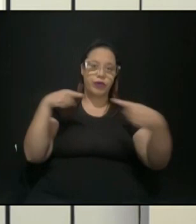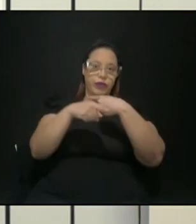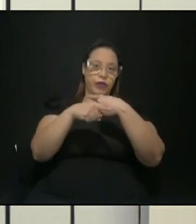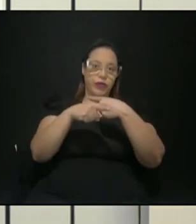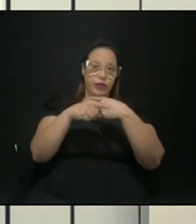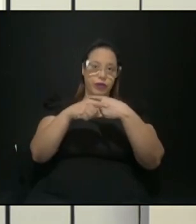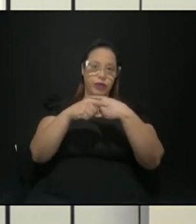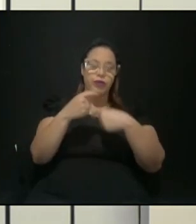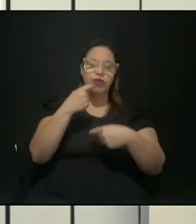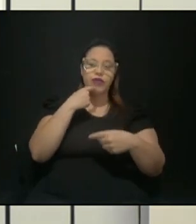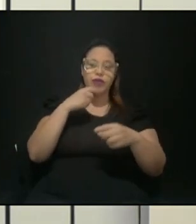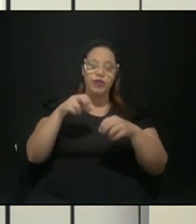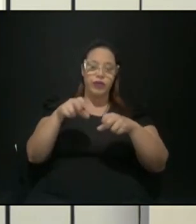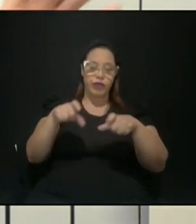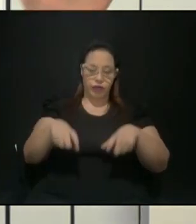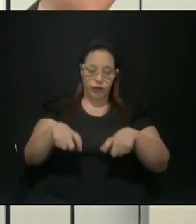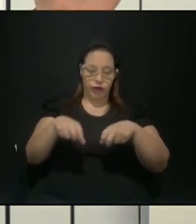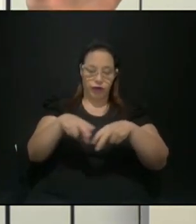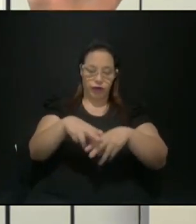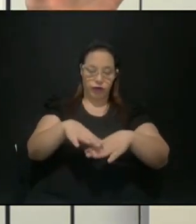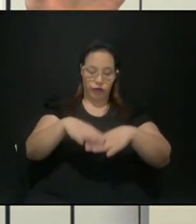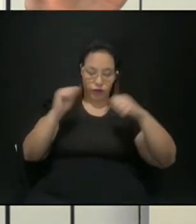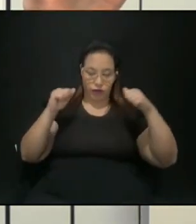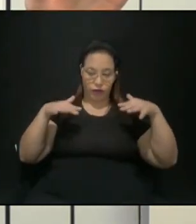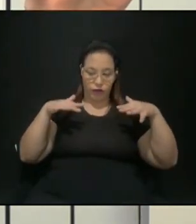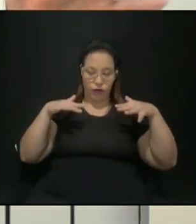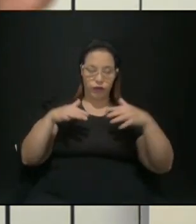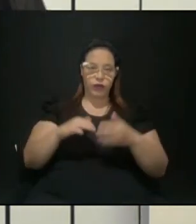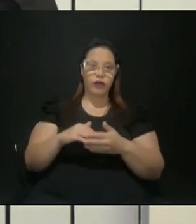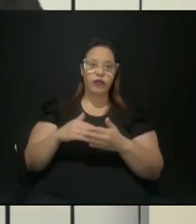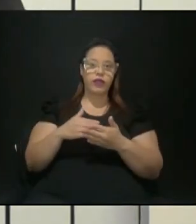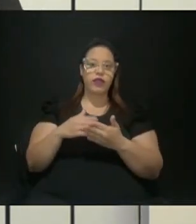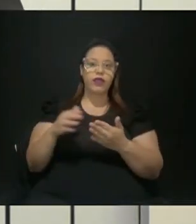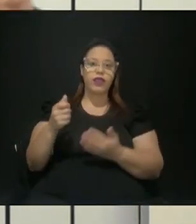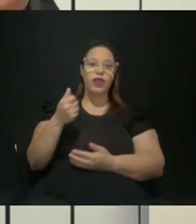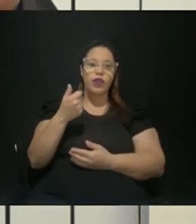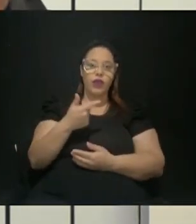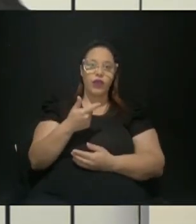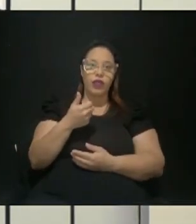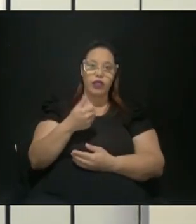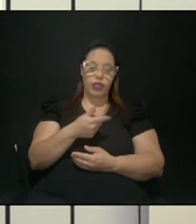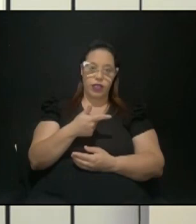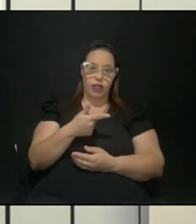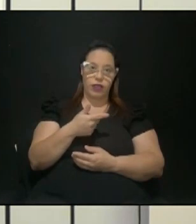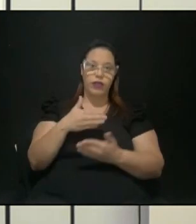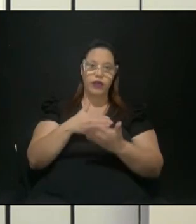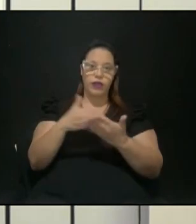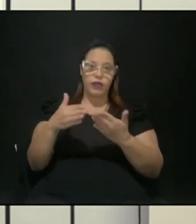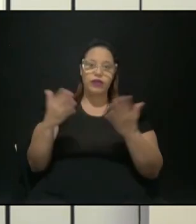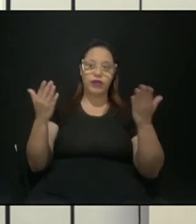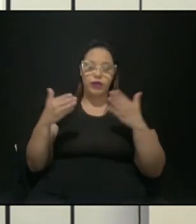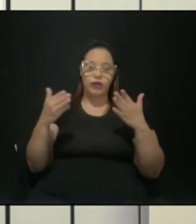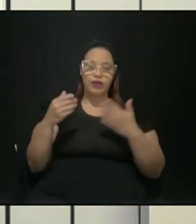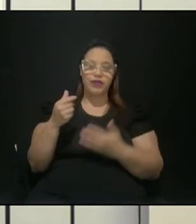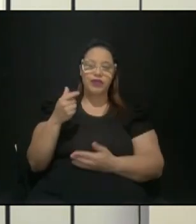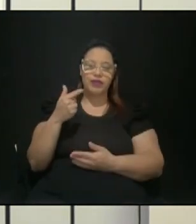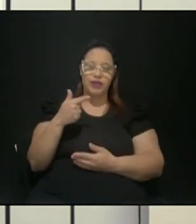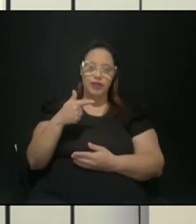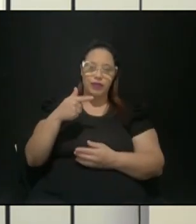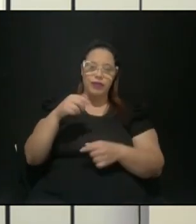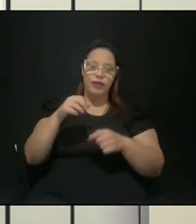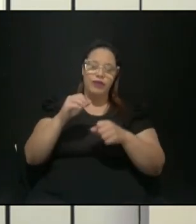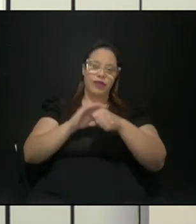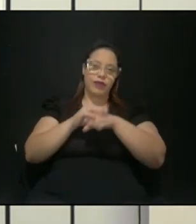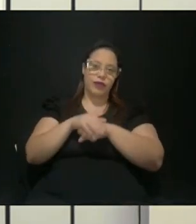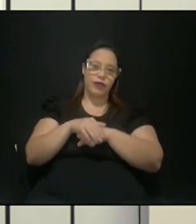estádio Moisés Lucarelli. Mas a 22ª rodada segue hoje, às 7 horas da noite. O